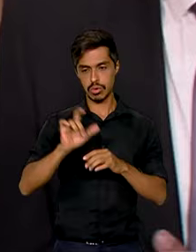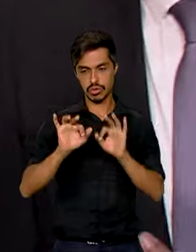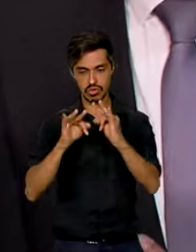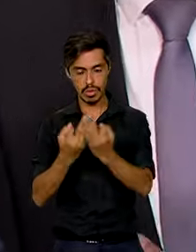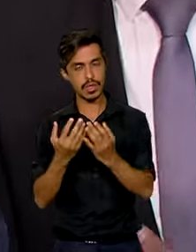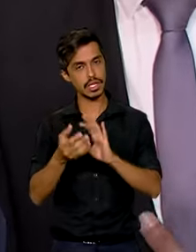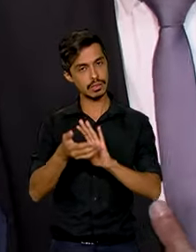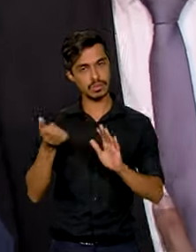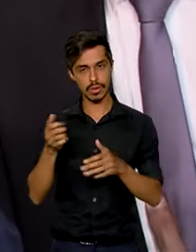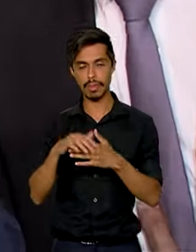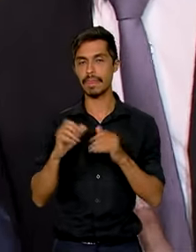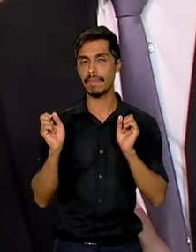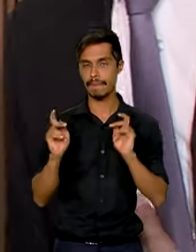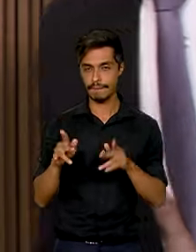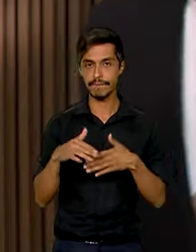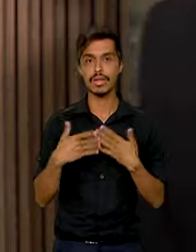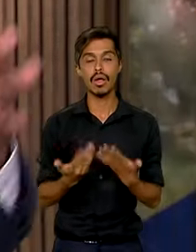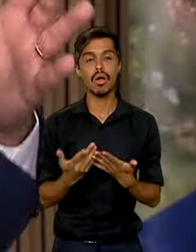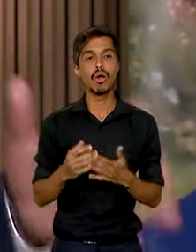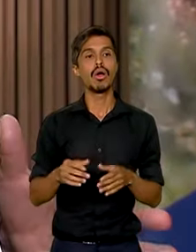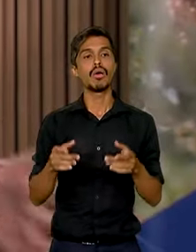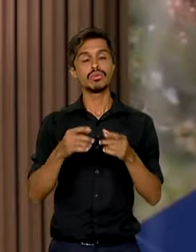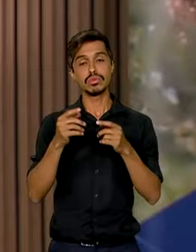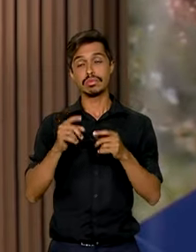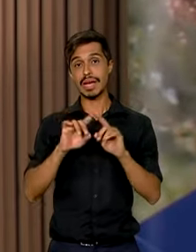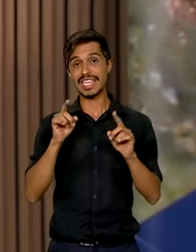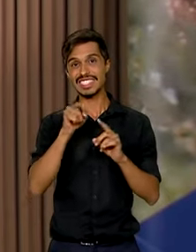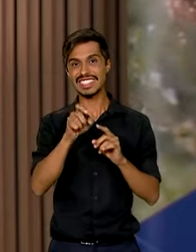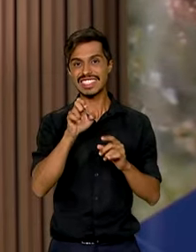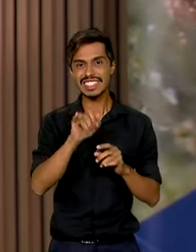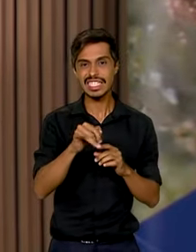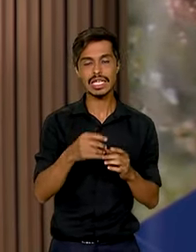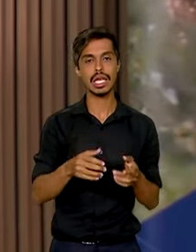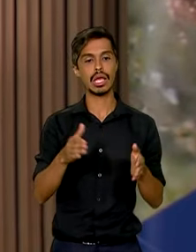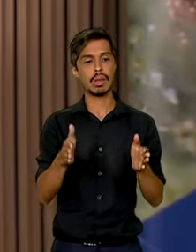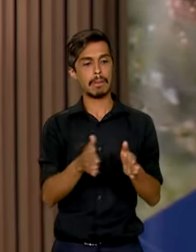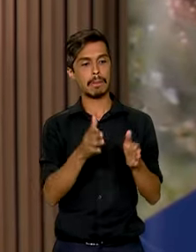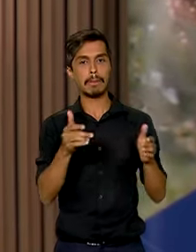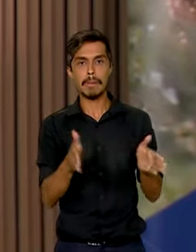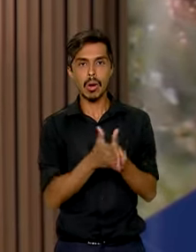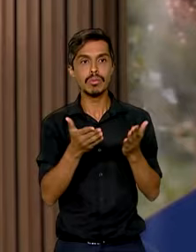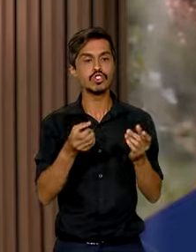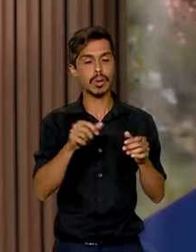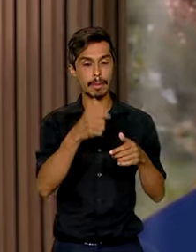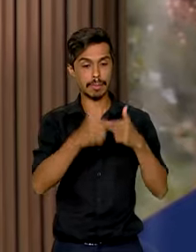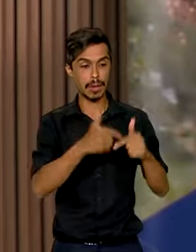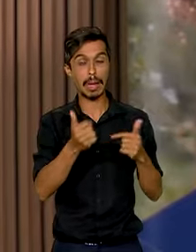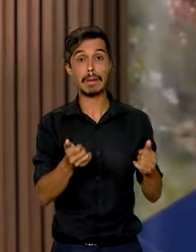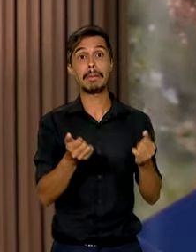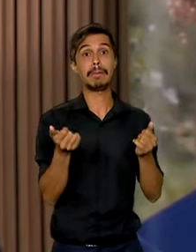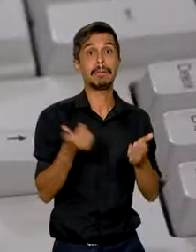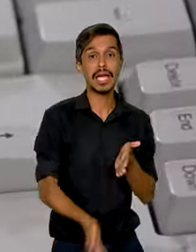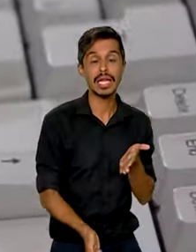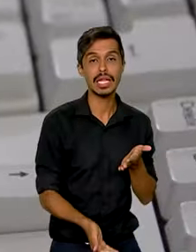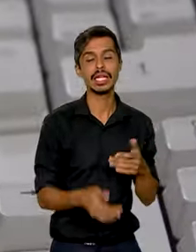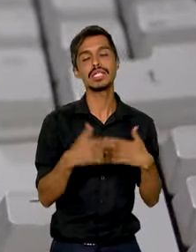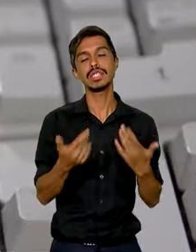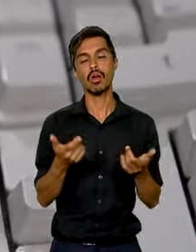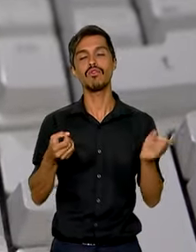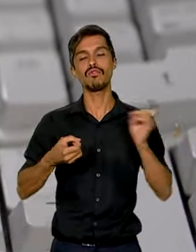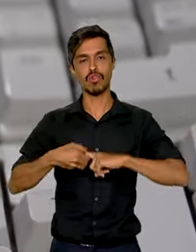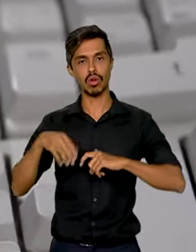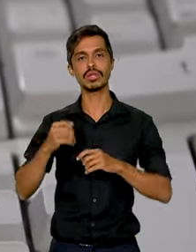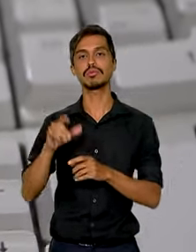momento Perdeu o emprego caiu a renda ela passa a voltar a garantir as condições salári